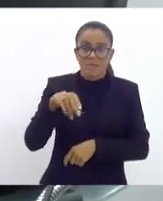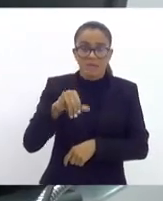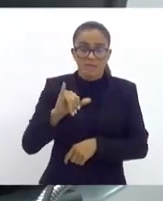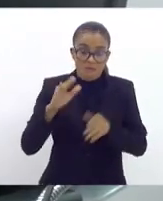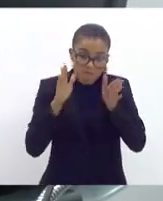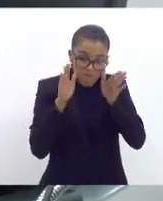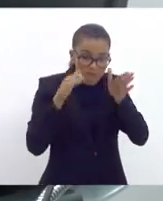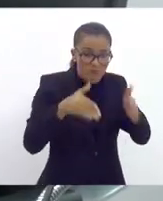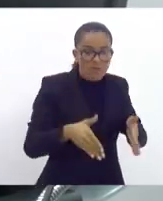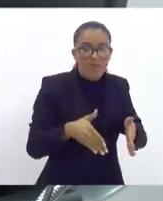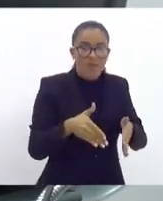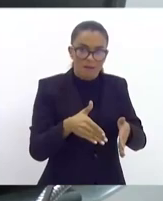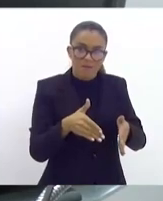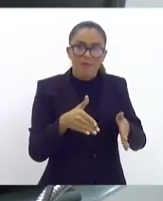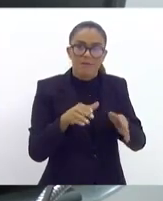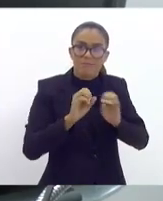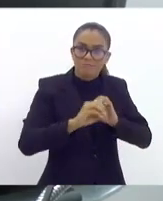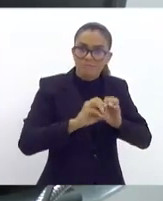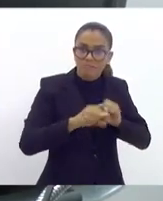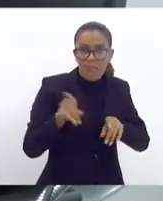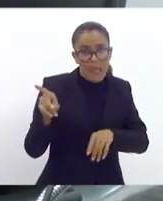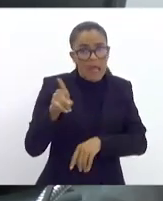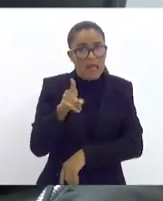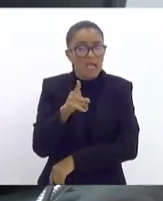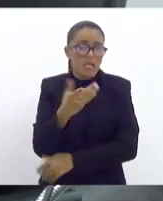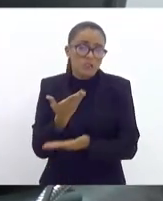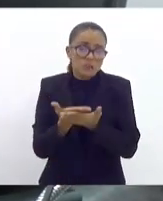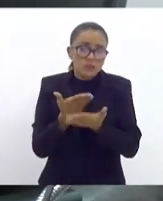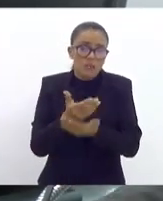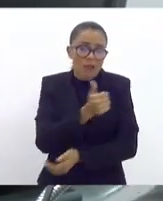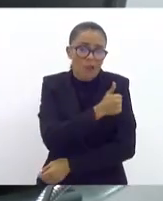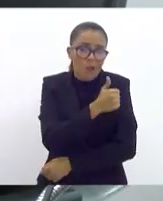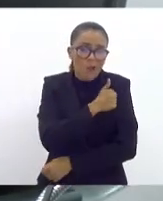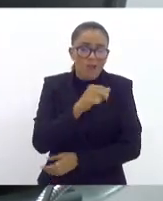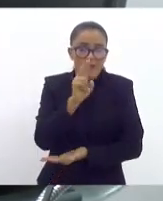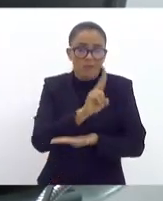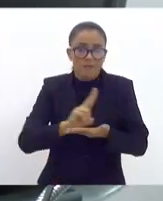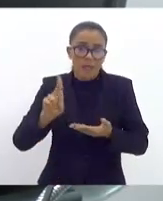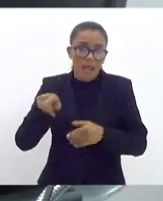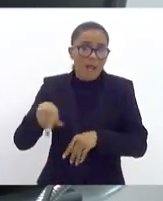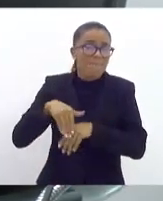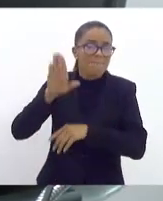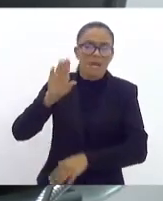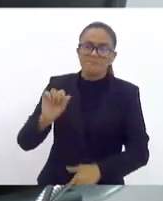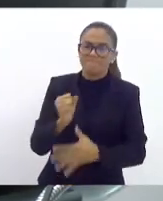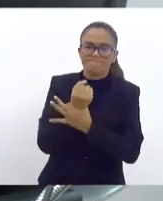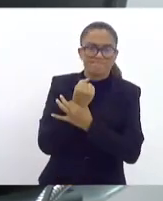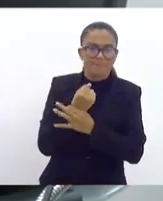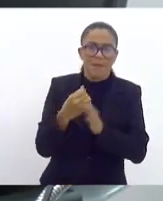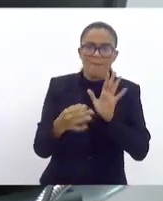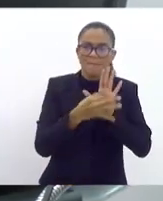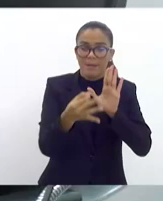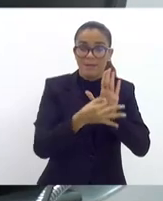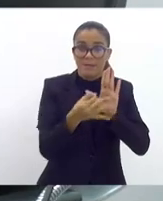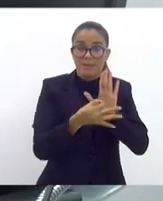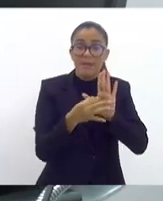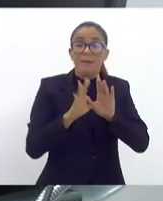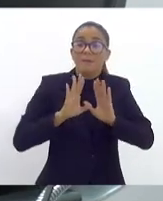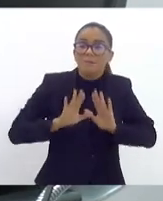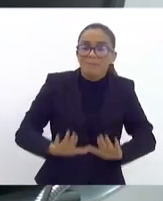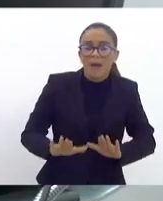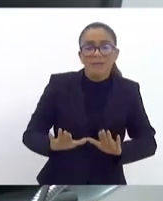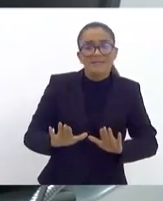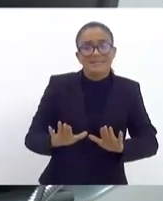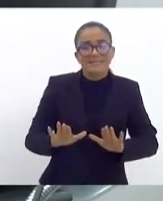ela aluna de Universidade que é tá Talvez seja deputada mais apropriada para essa proposição mas ela